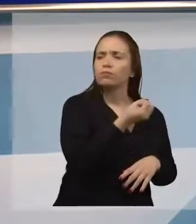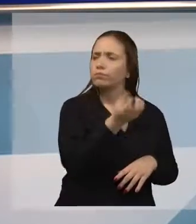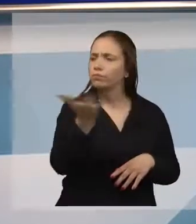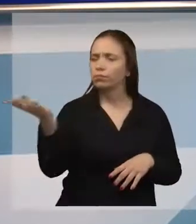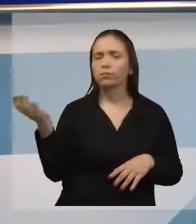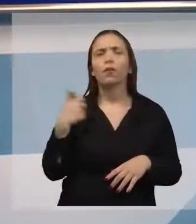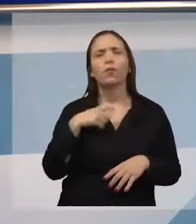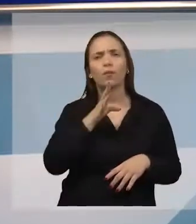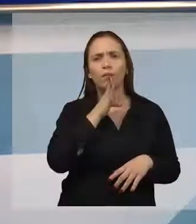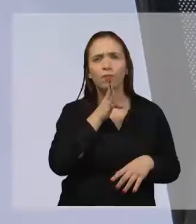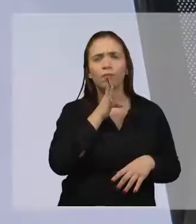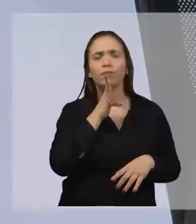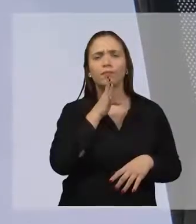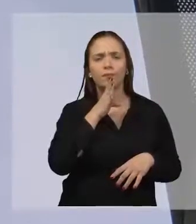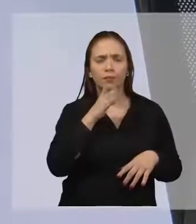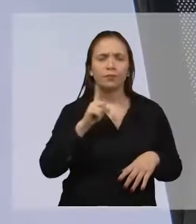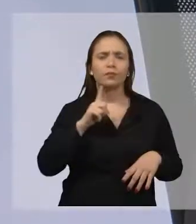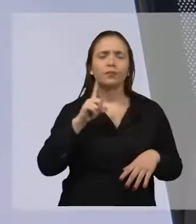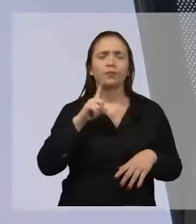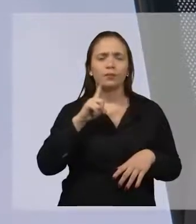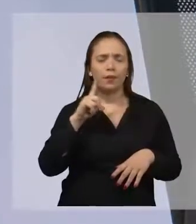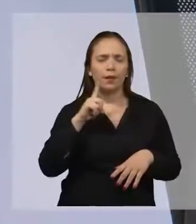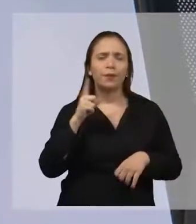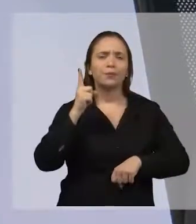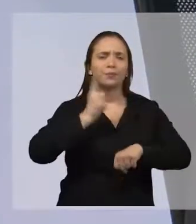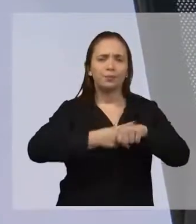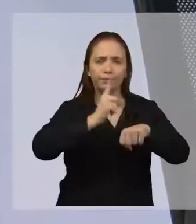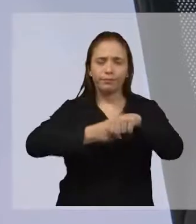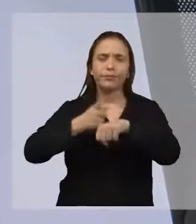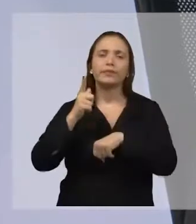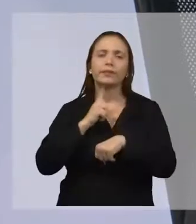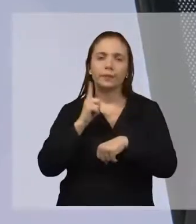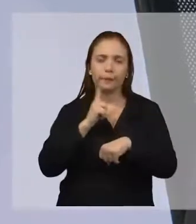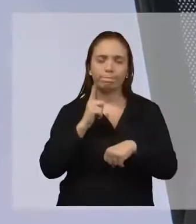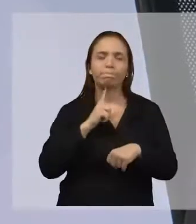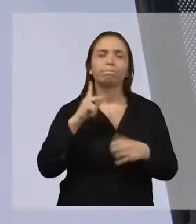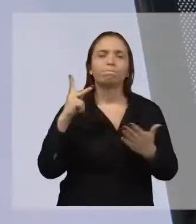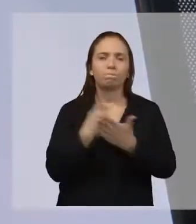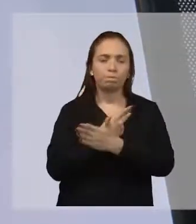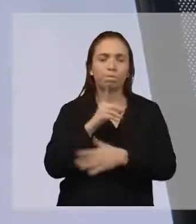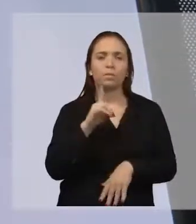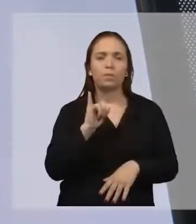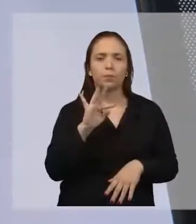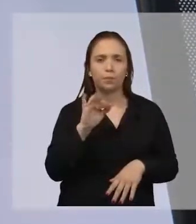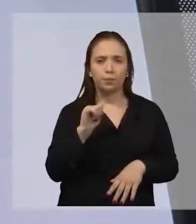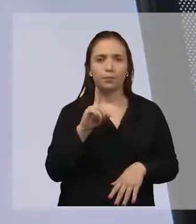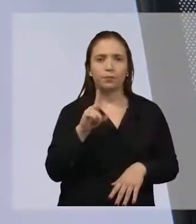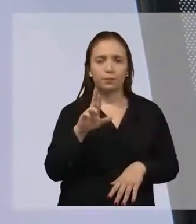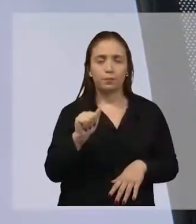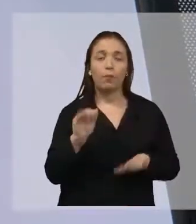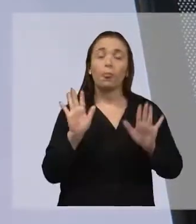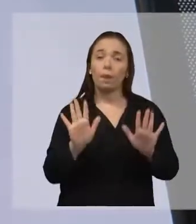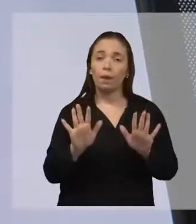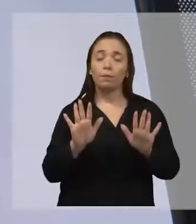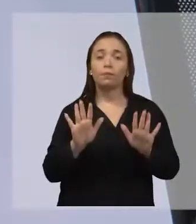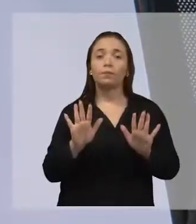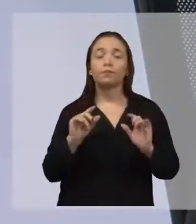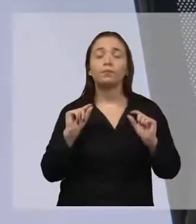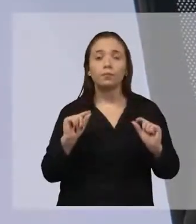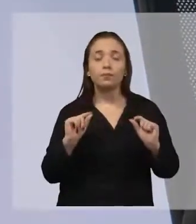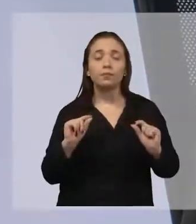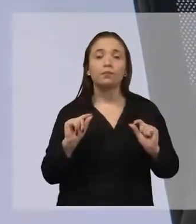cooptar os intelectuais, dando prebendas para eles e conseguiu silenciar os vencidos de 1930.